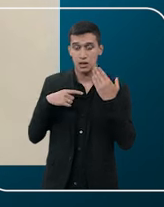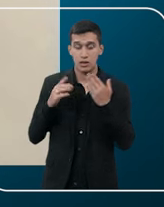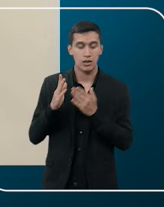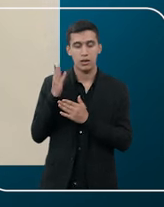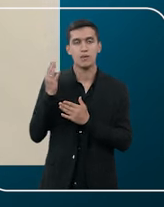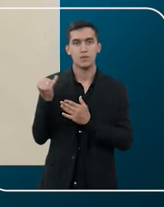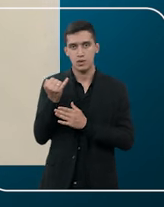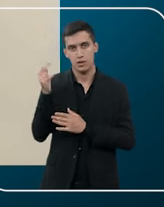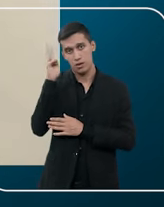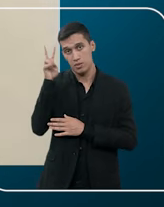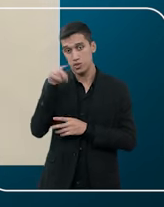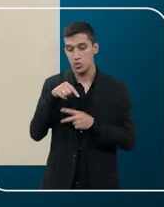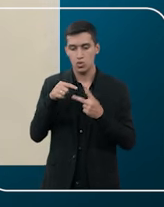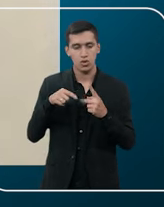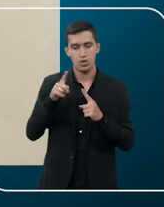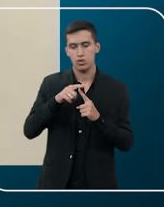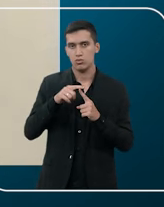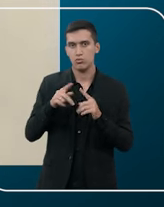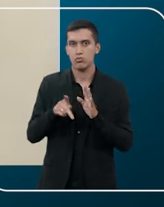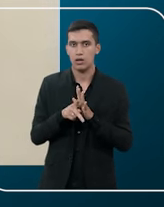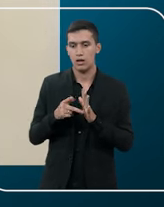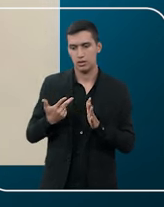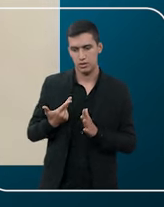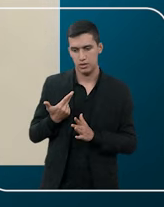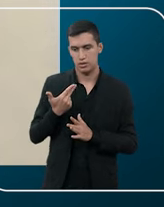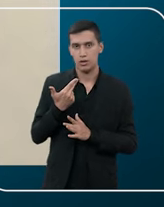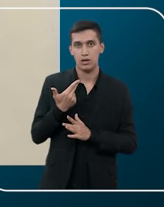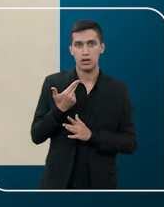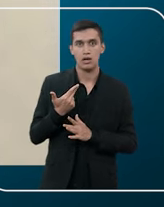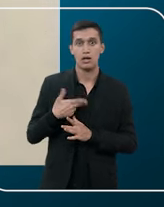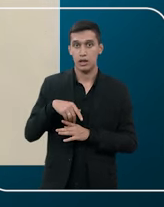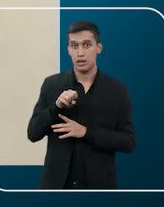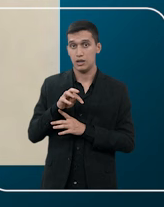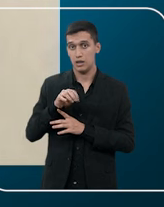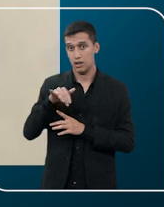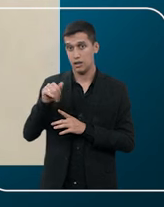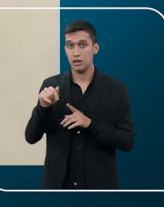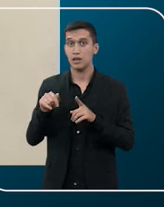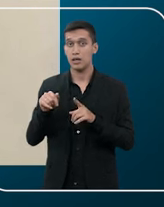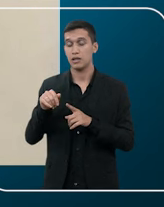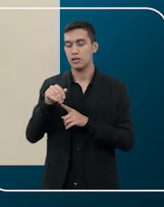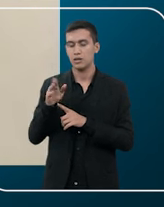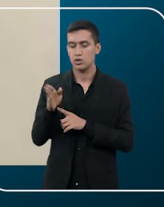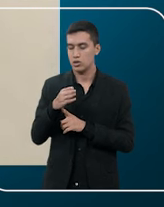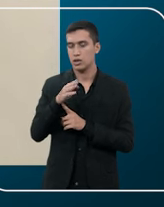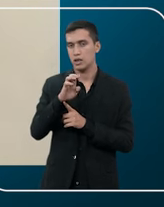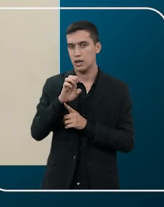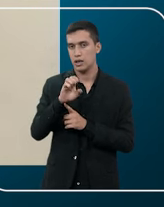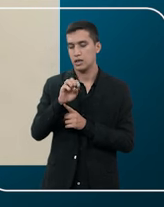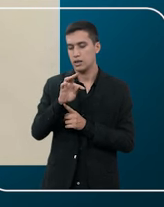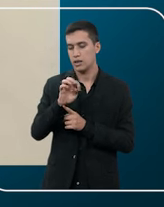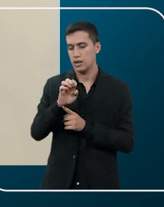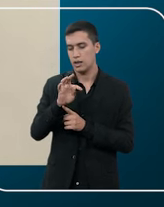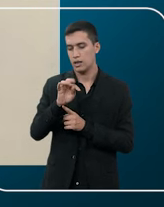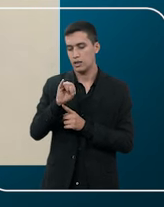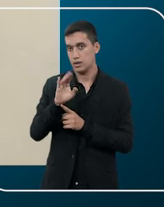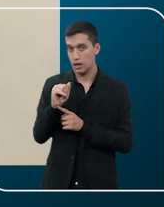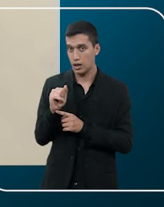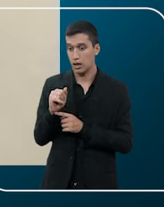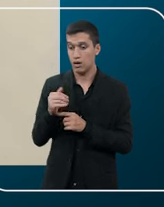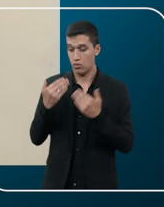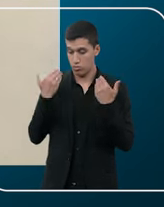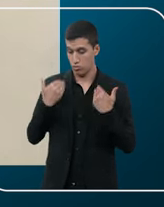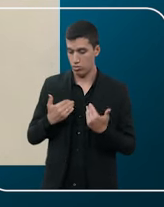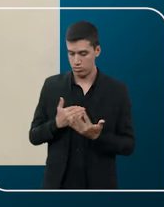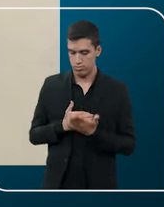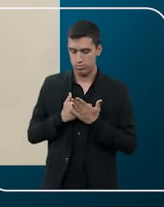dois tipos de cirurgia plástica: a estética e a reparadora. A estética, é um entendimento já consolidado que a responsabilidade